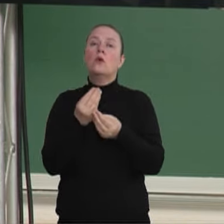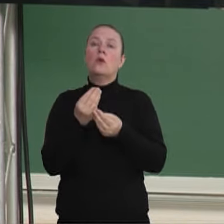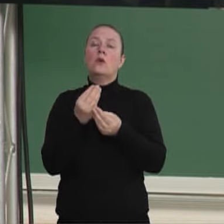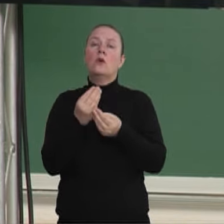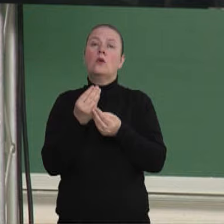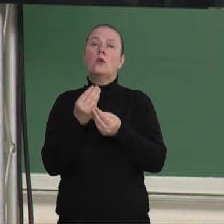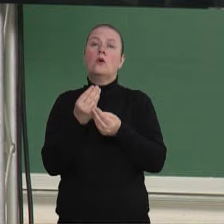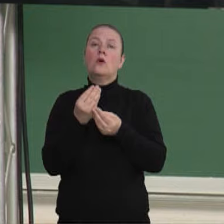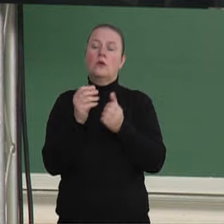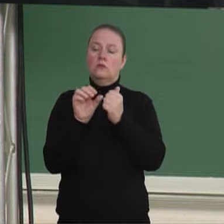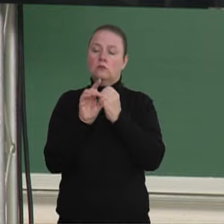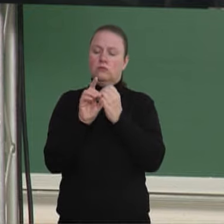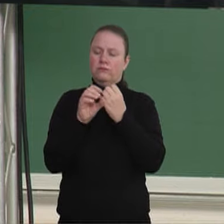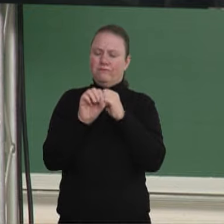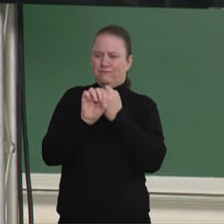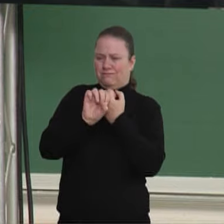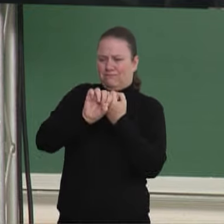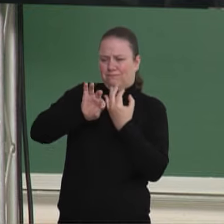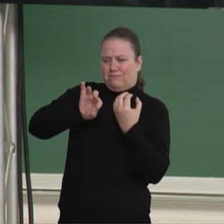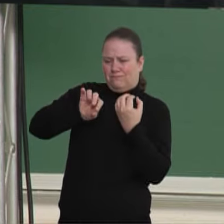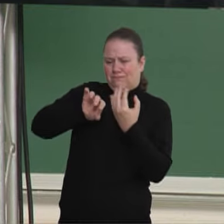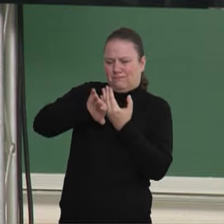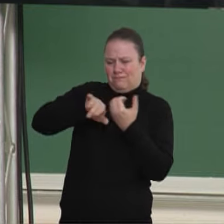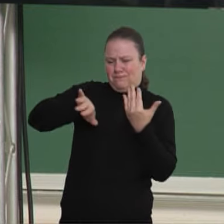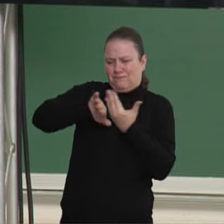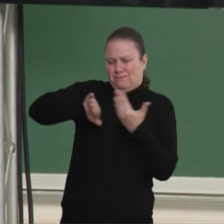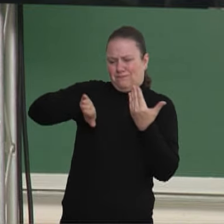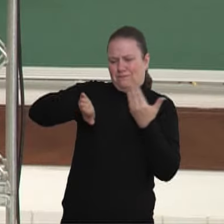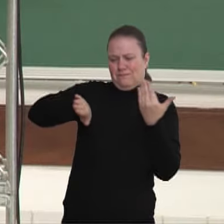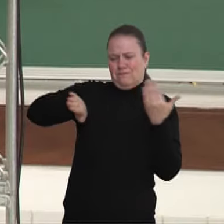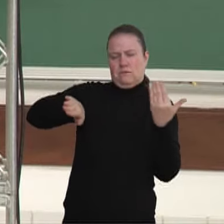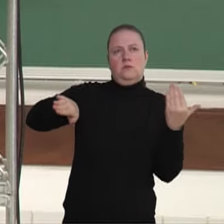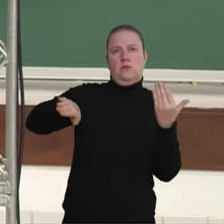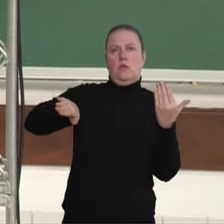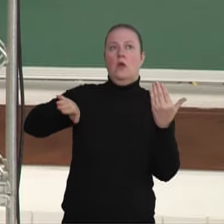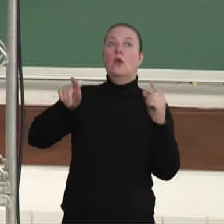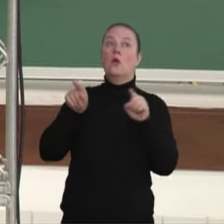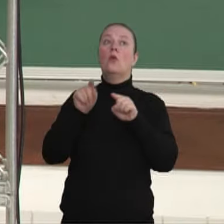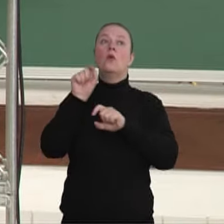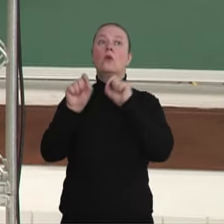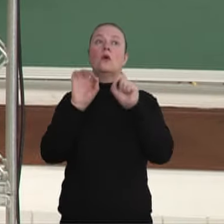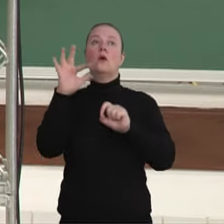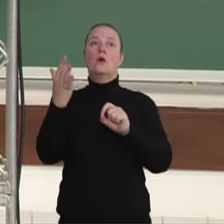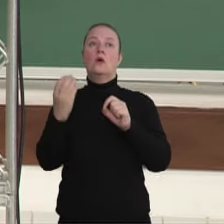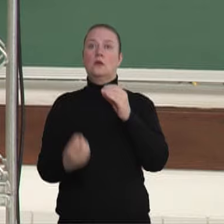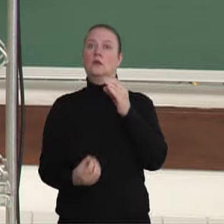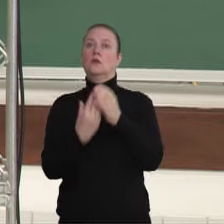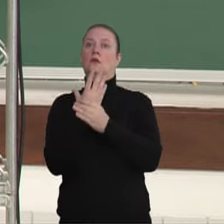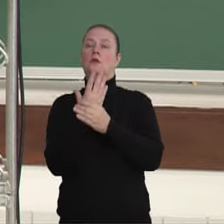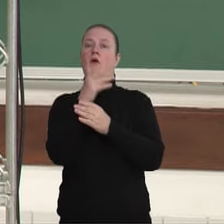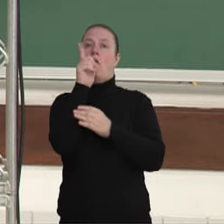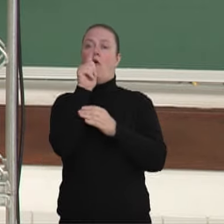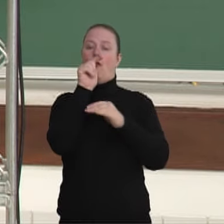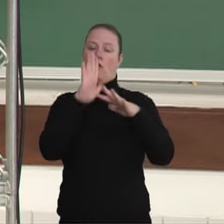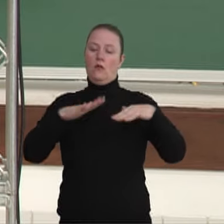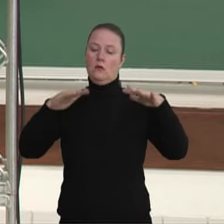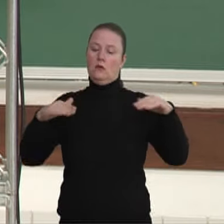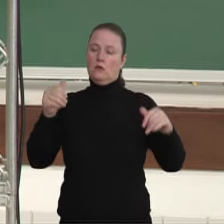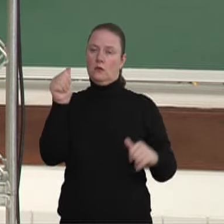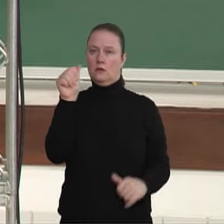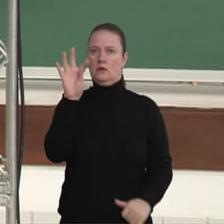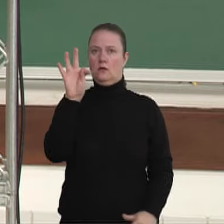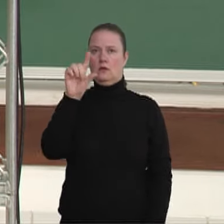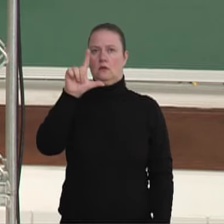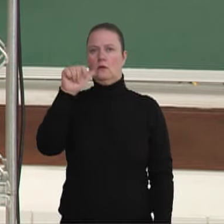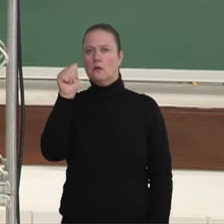onde você vai distanciando esses componentes. As placas continentais vão se afastando, nasceu assim o Oceano Atlântico, por exemplo. Do outro